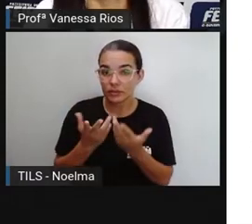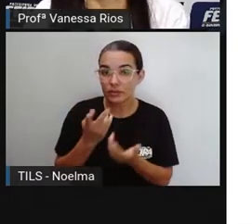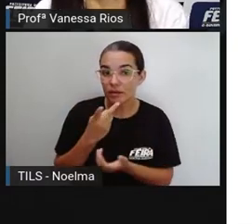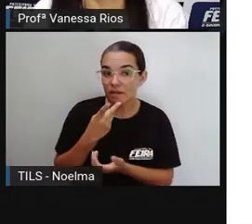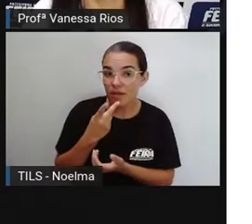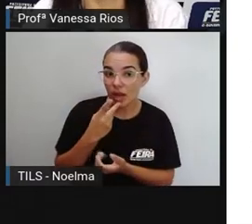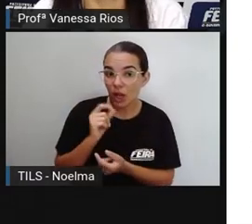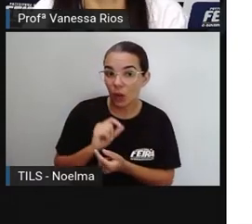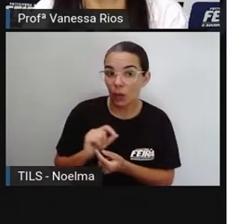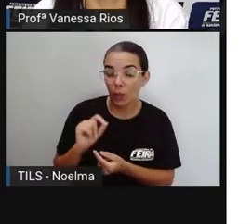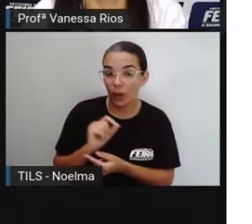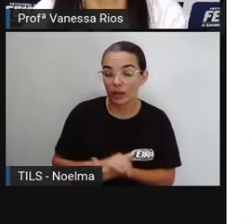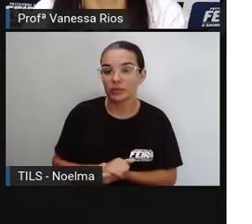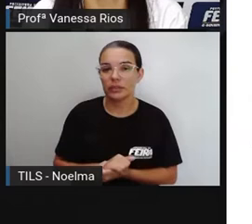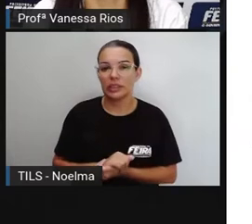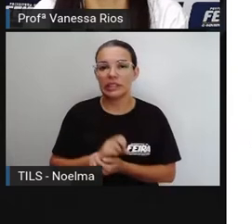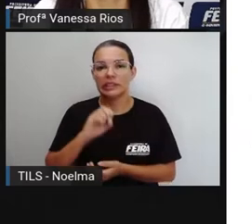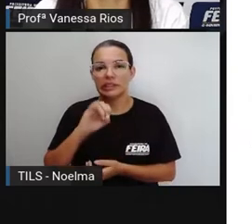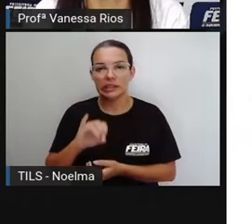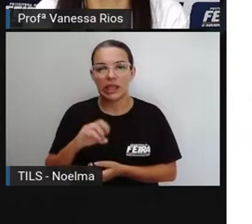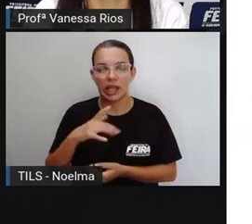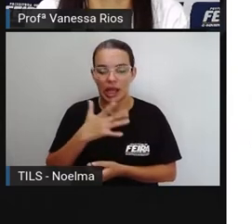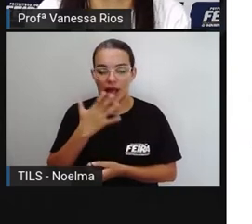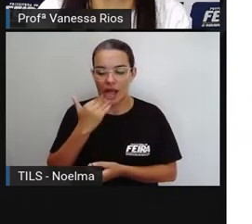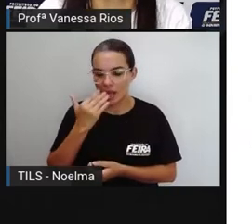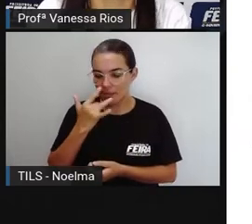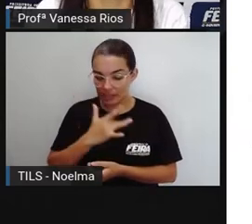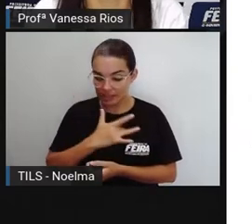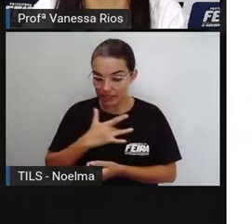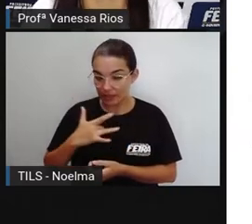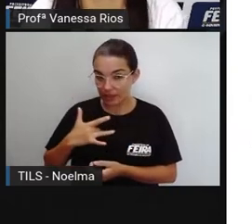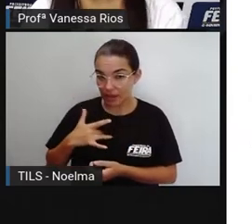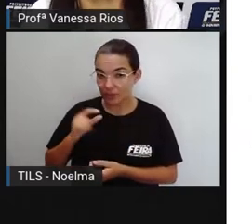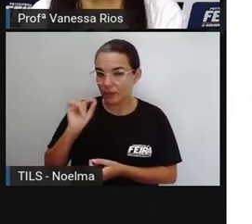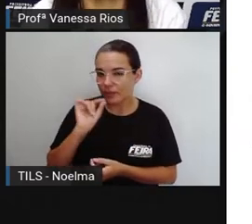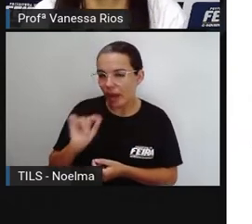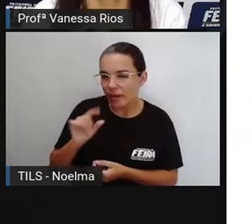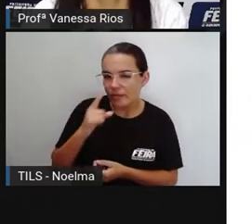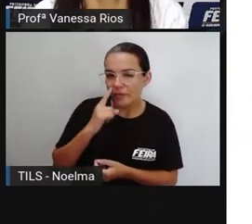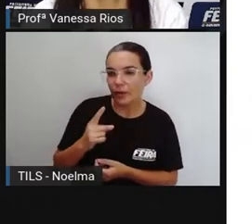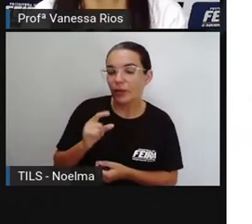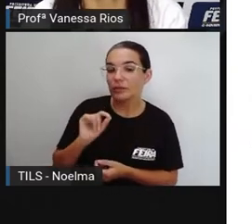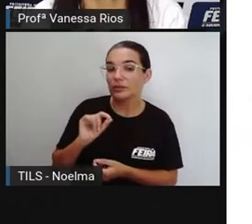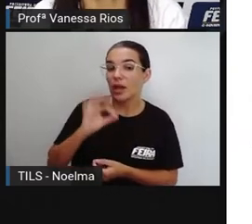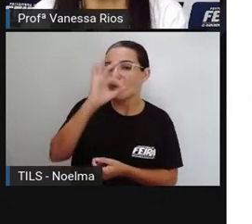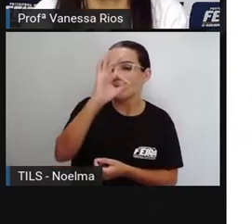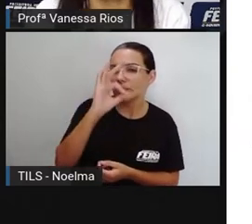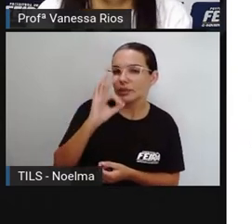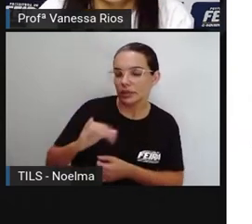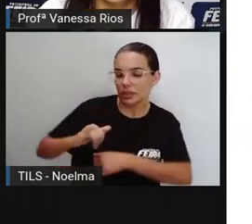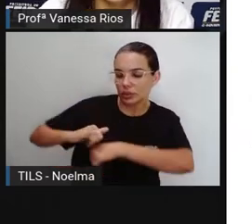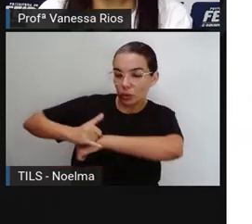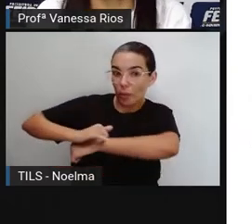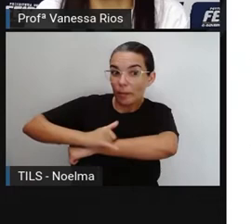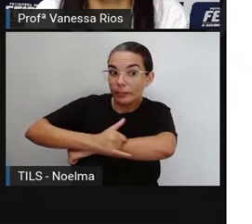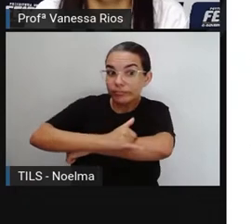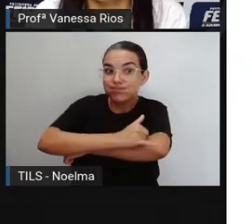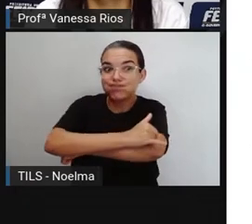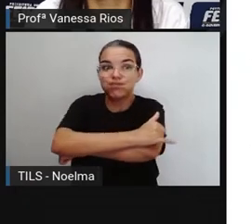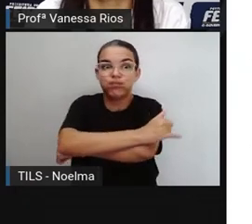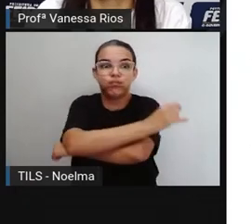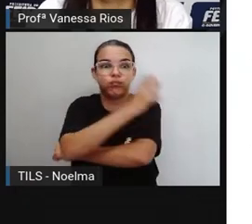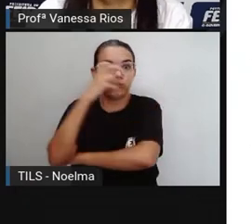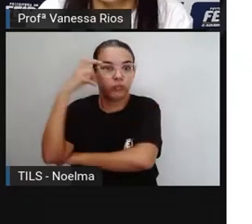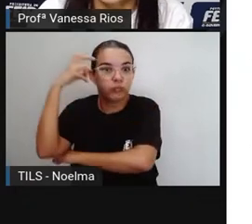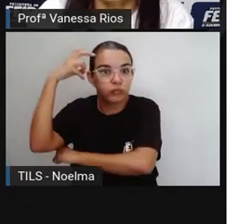sobre alimentação saudável, a gente percebeu que os índices de obesidade são índices preocupantes,